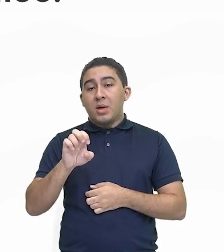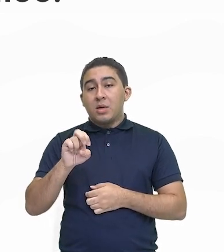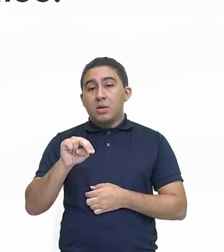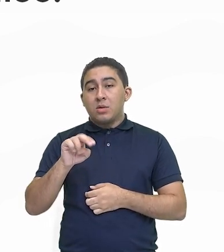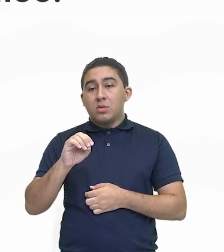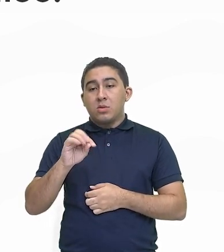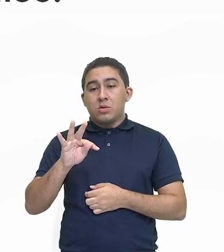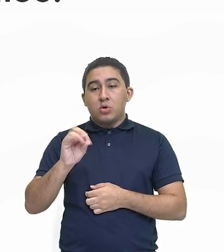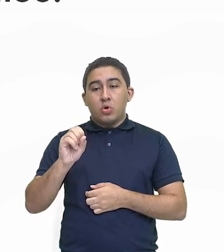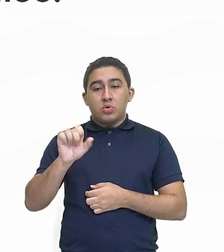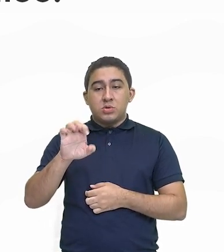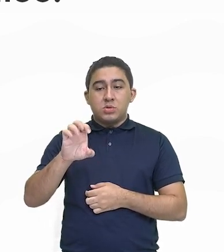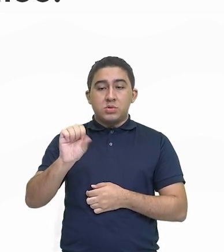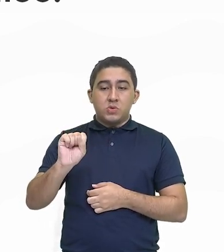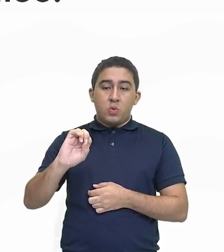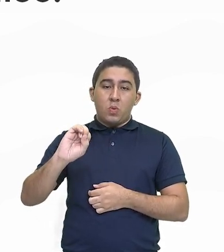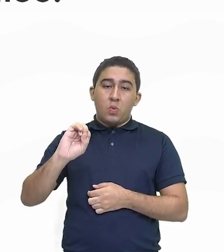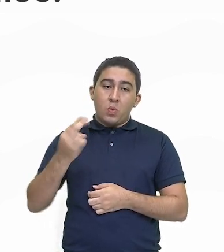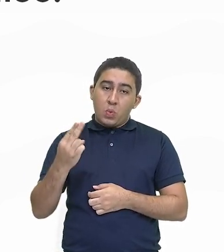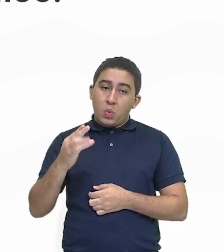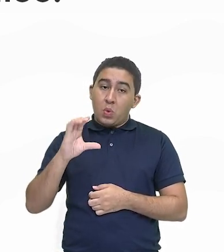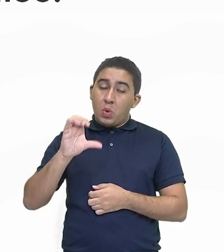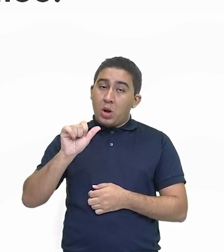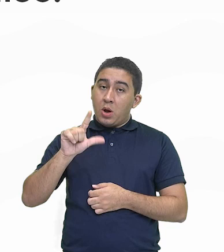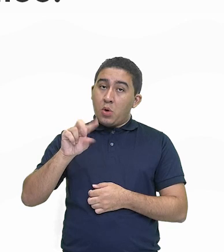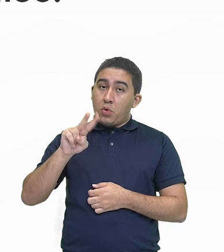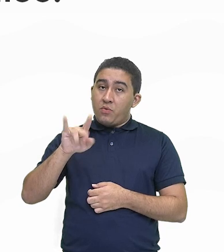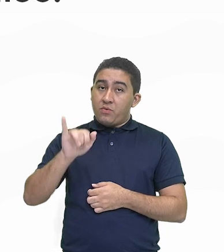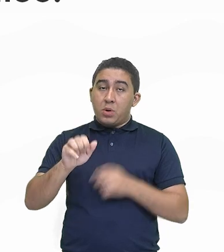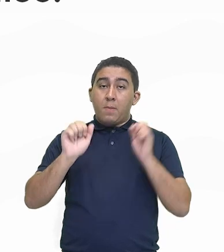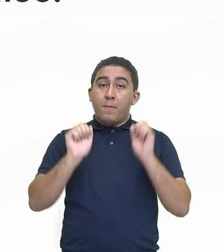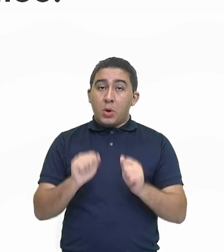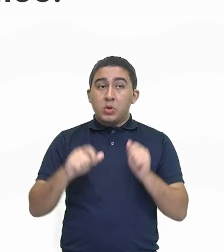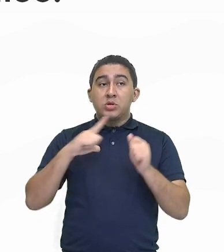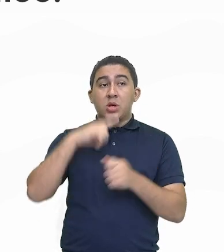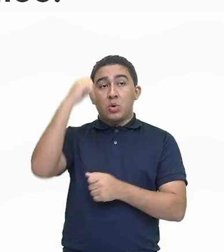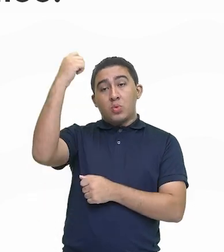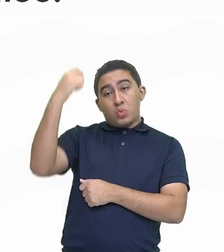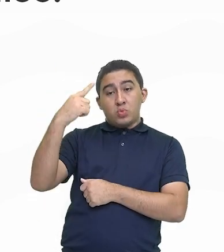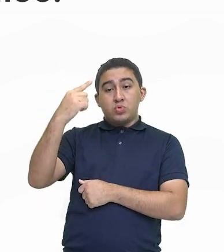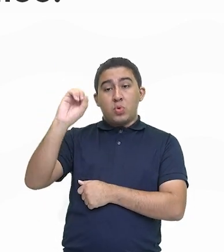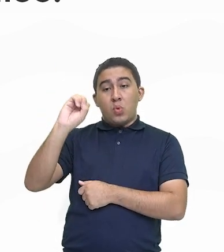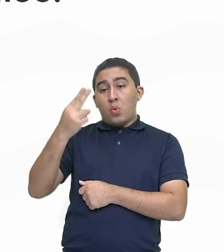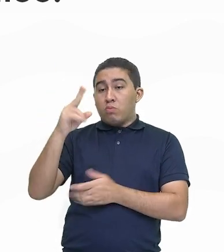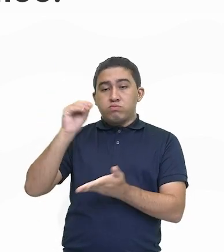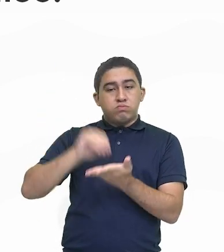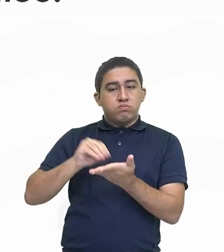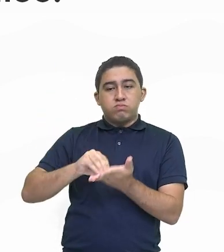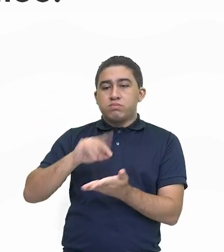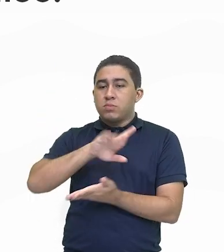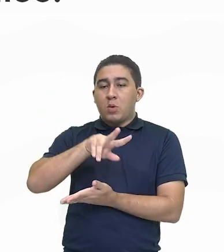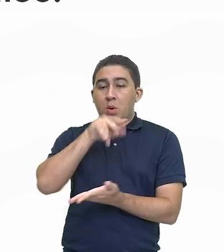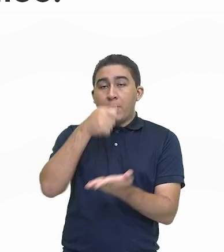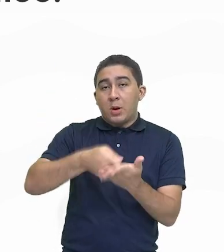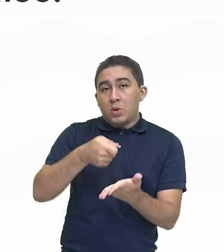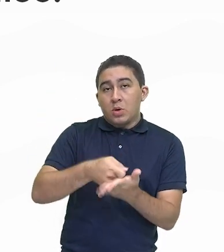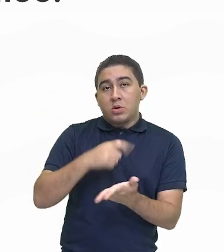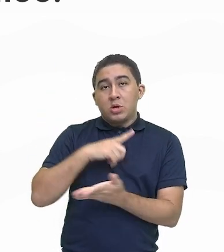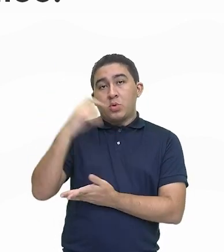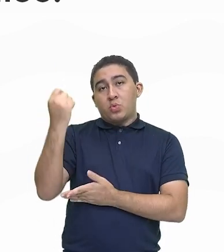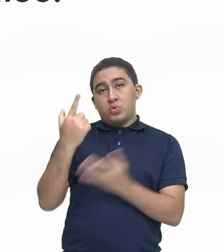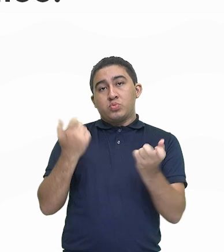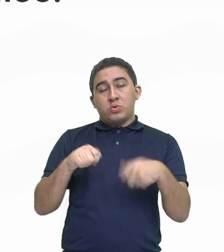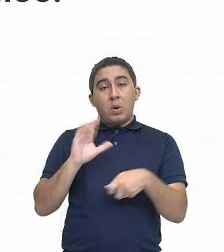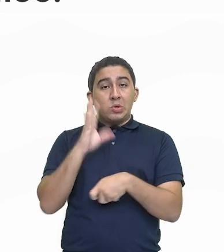Calvin. Pode acontecer na ausência e na presença de luz, né? Ela não obriga a presença de luz